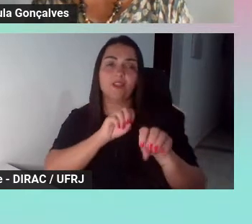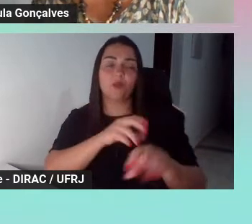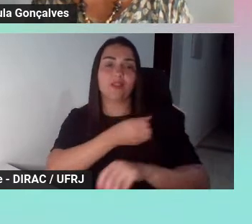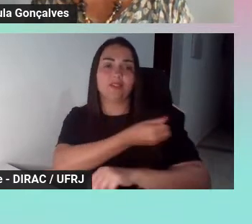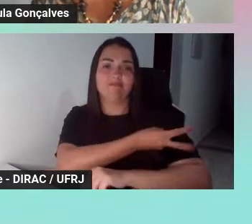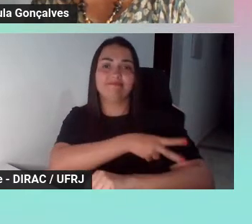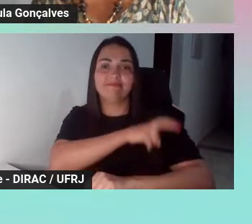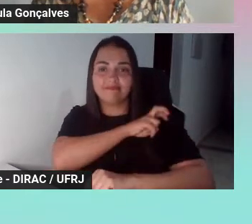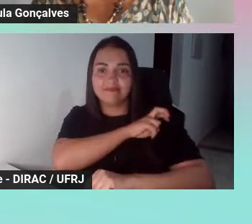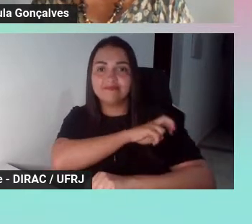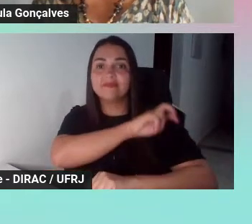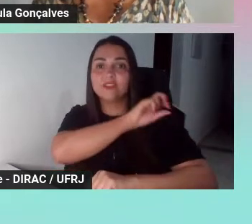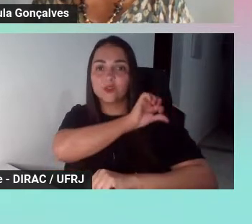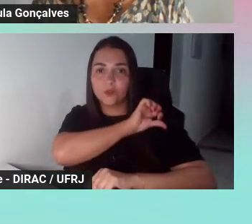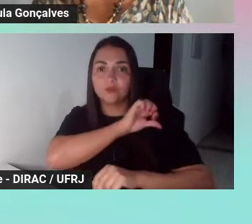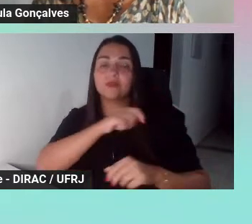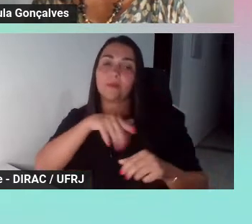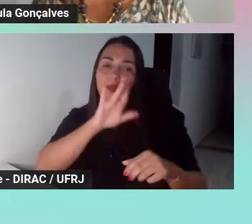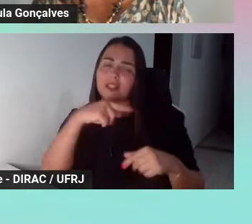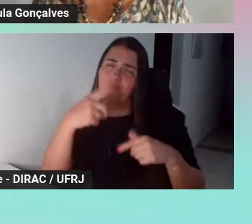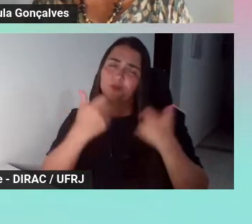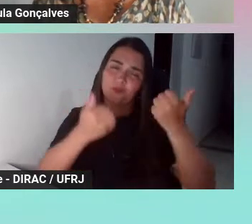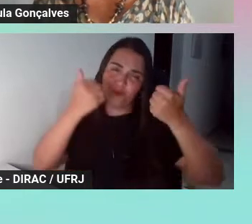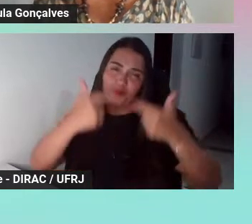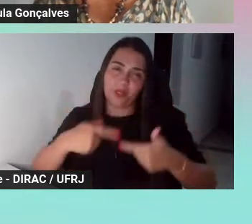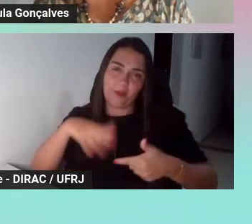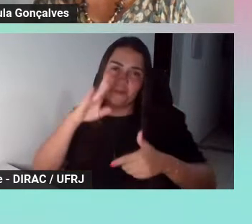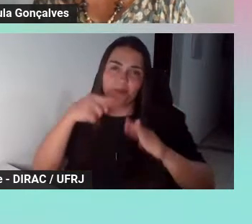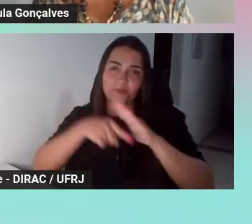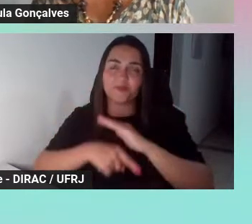ter oportunidade de conversar melhor.